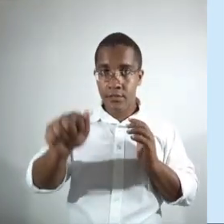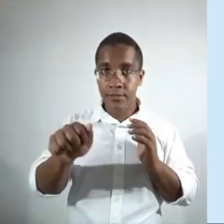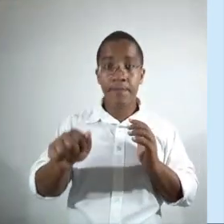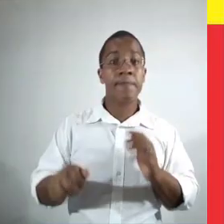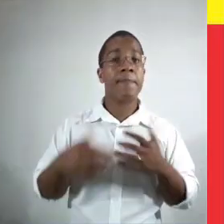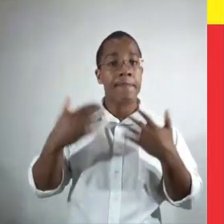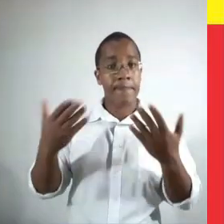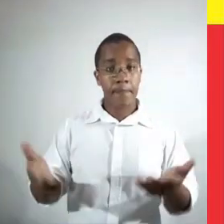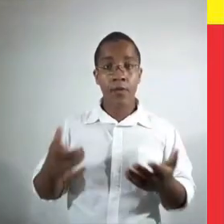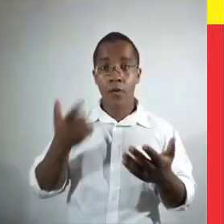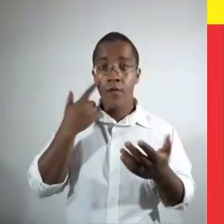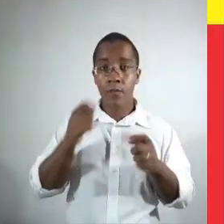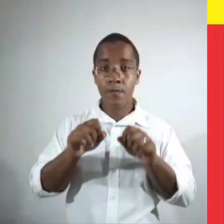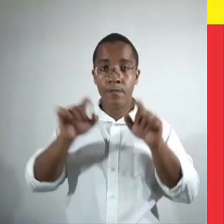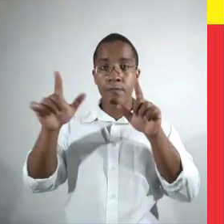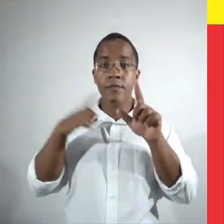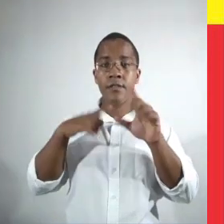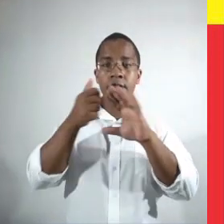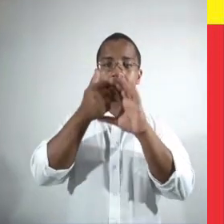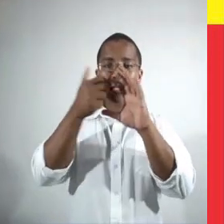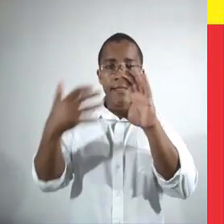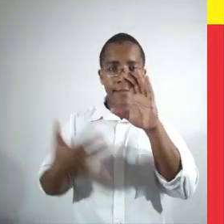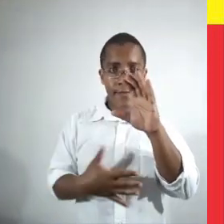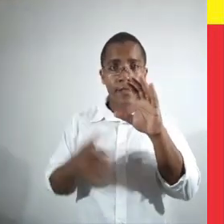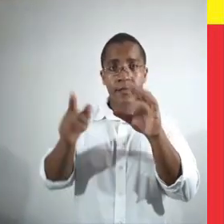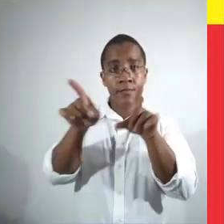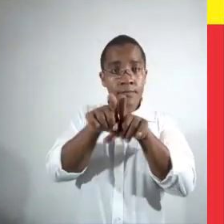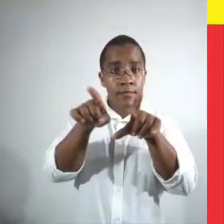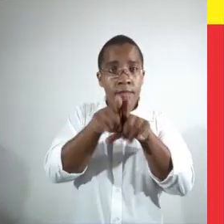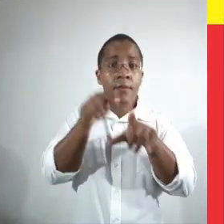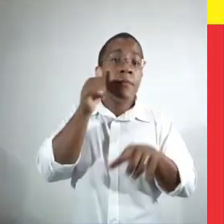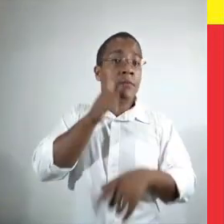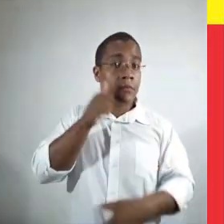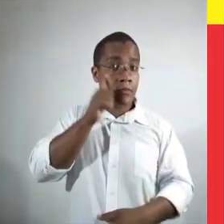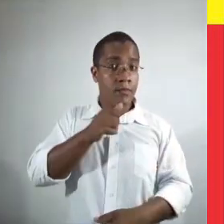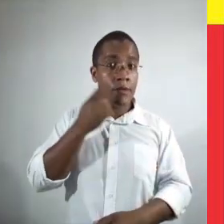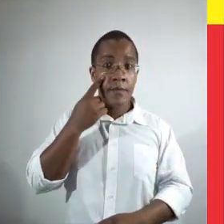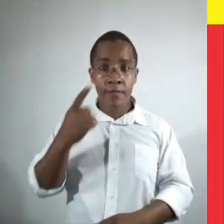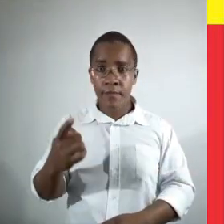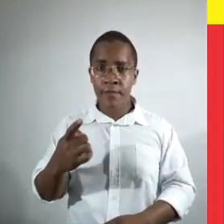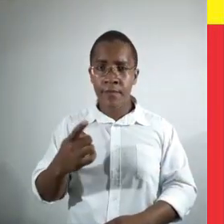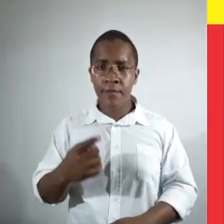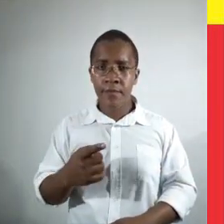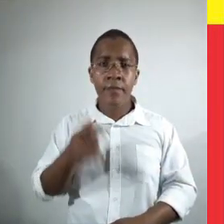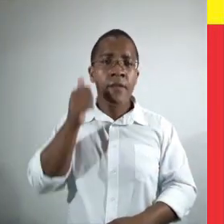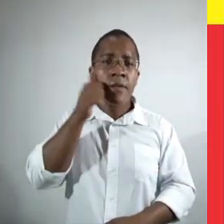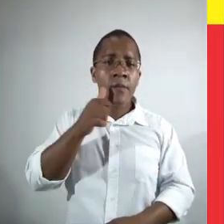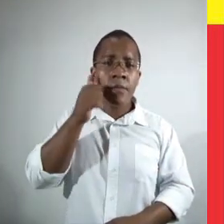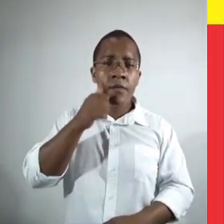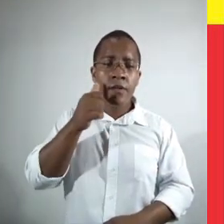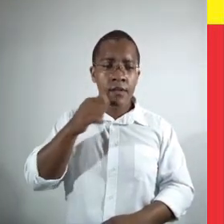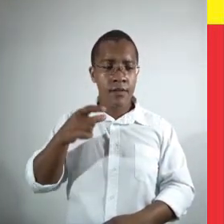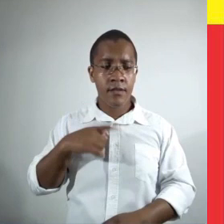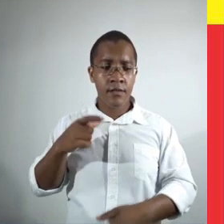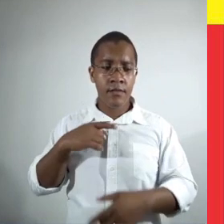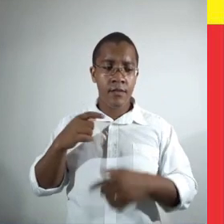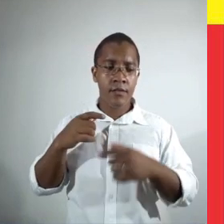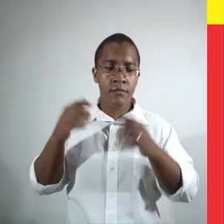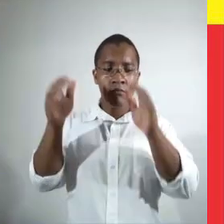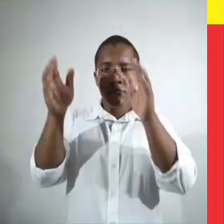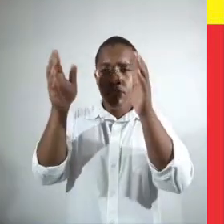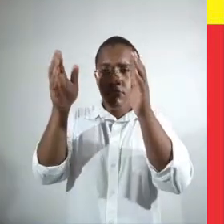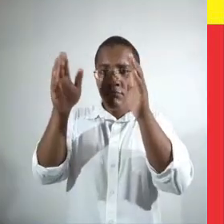próximo slide, nós temos aí as características também, né, femininas. Aí note, né, a menina está com as formas